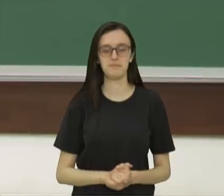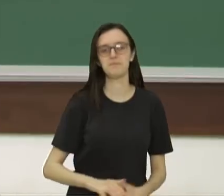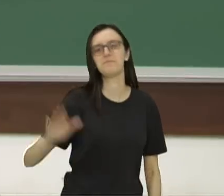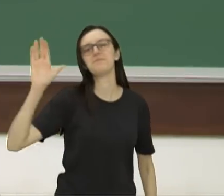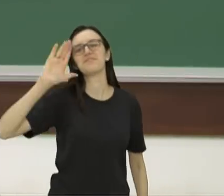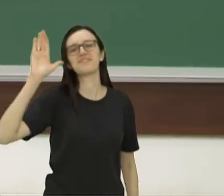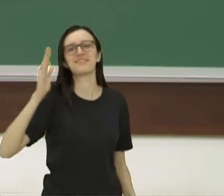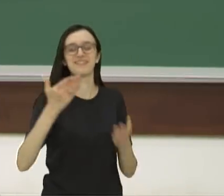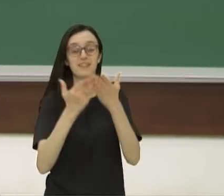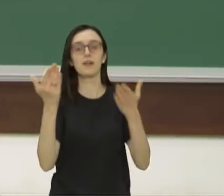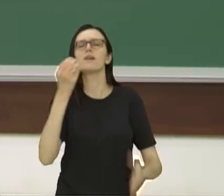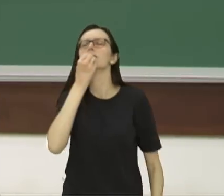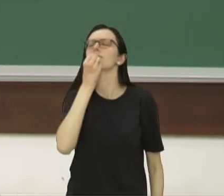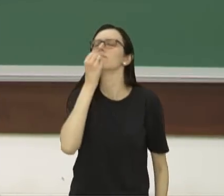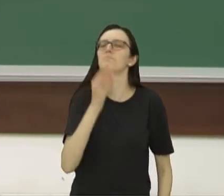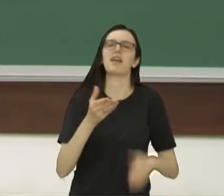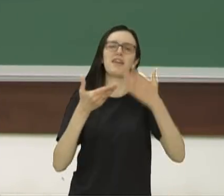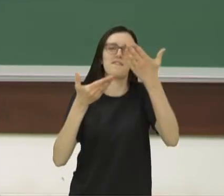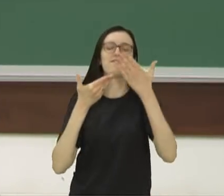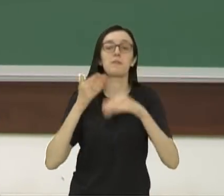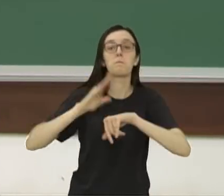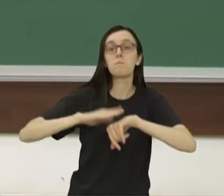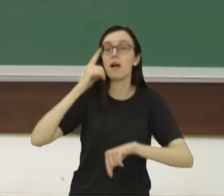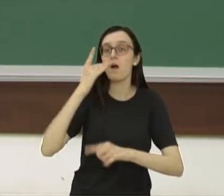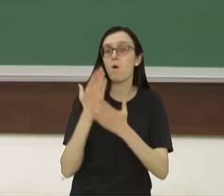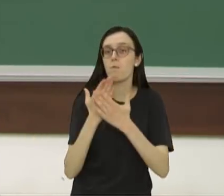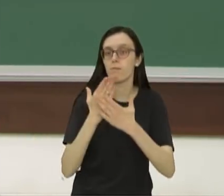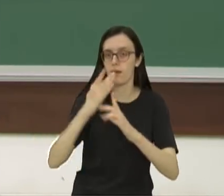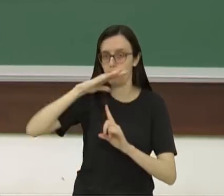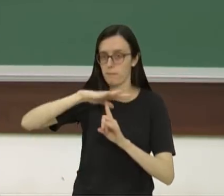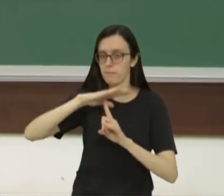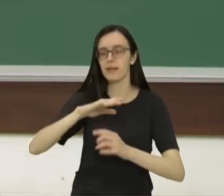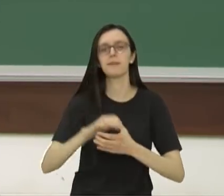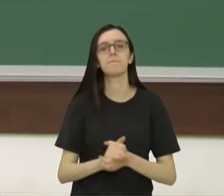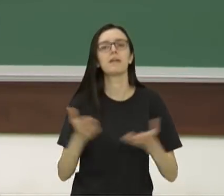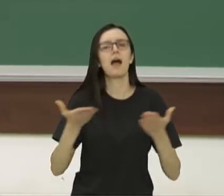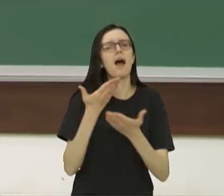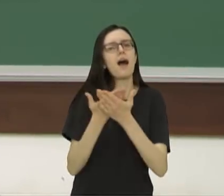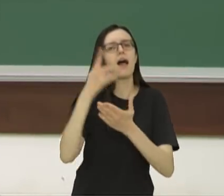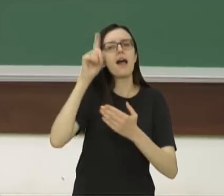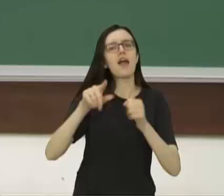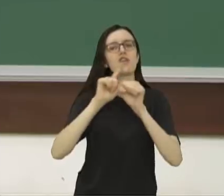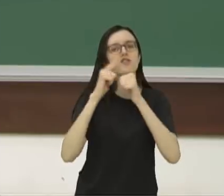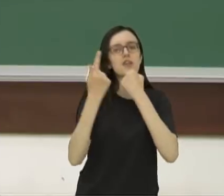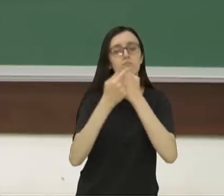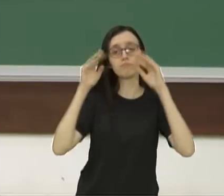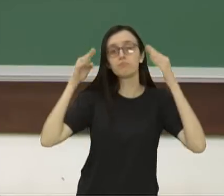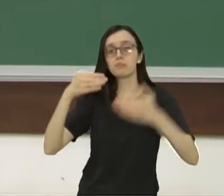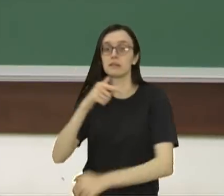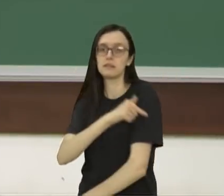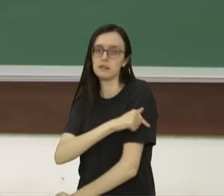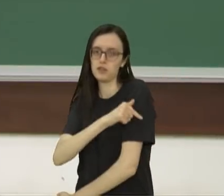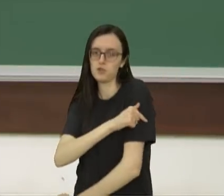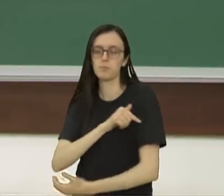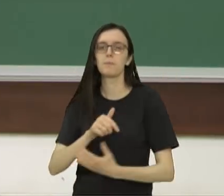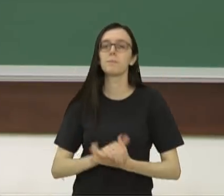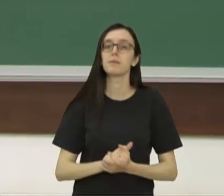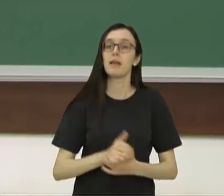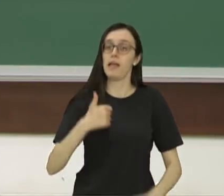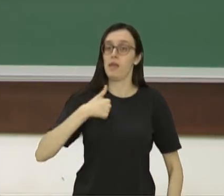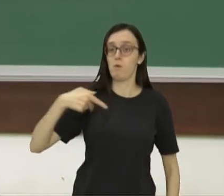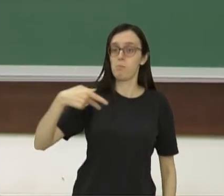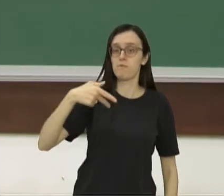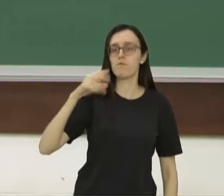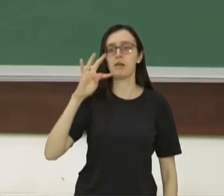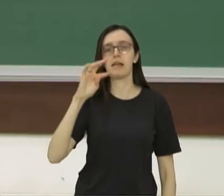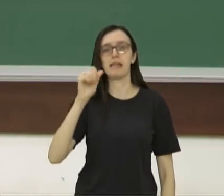Olá pessoal, sejam muito bem-vindos a mais uma aula Paraná, aula de Geografia para o 7º ano. Eu sou a professora